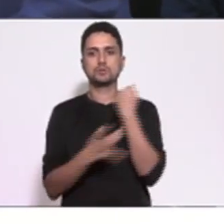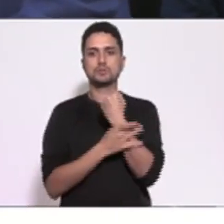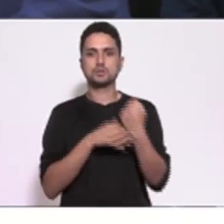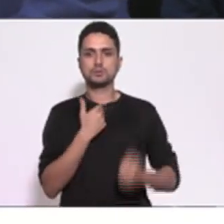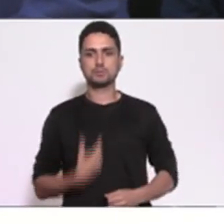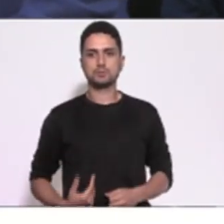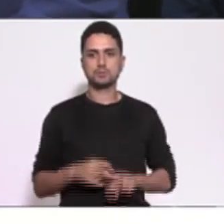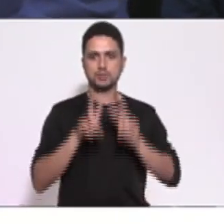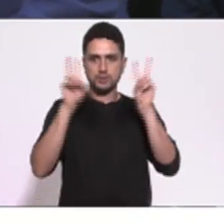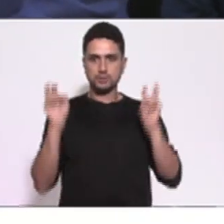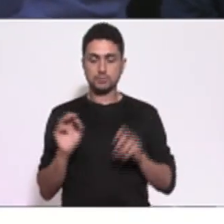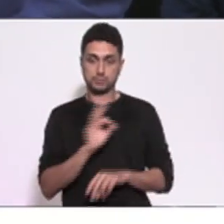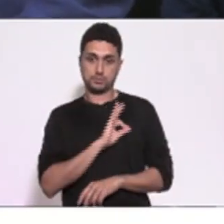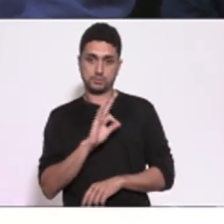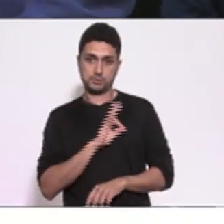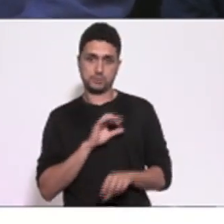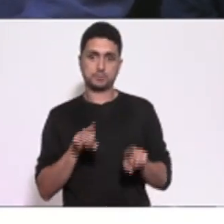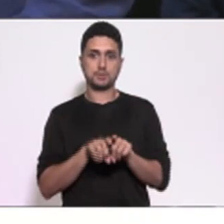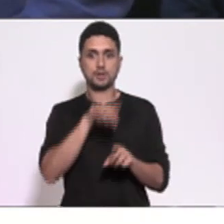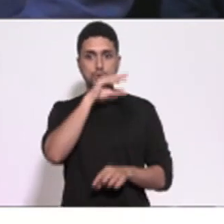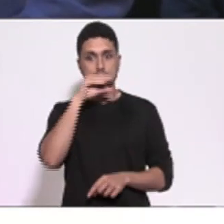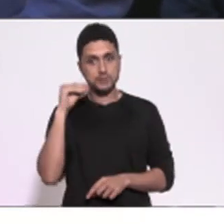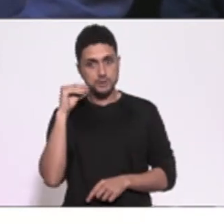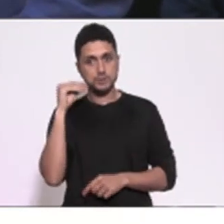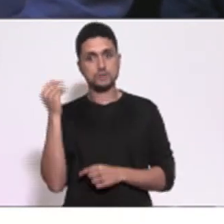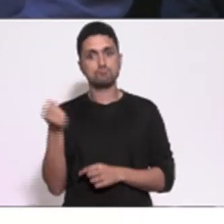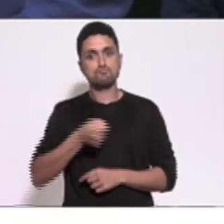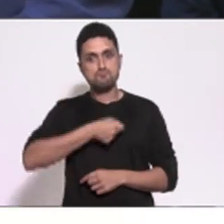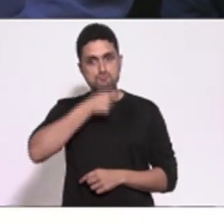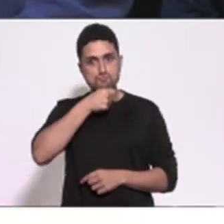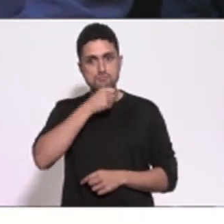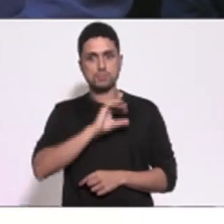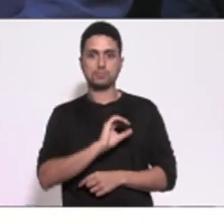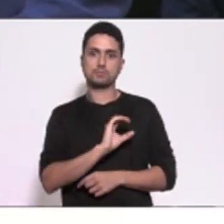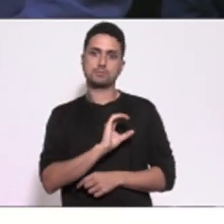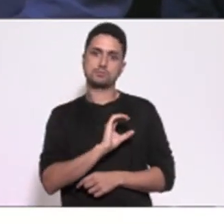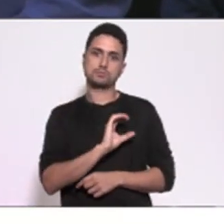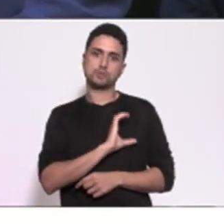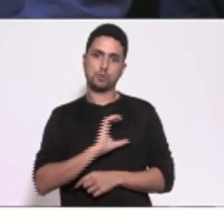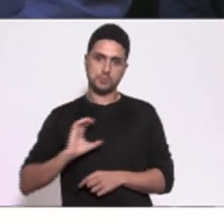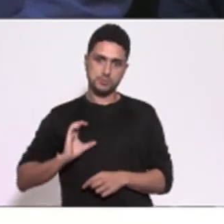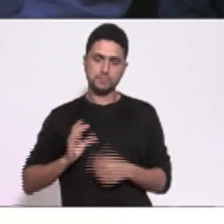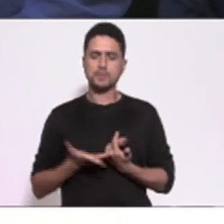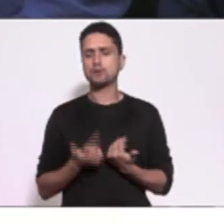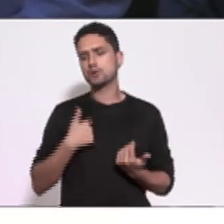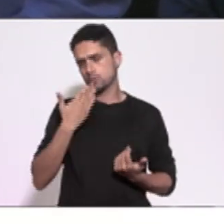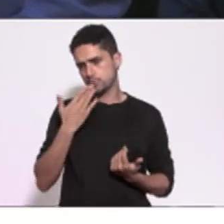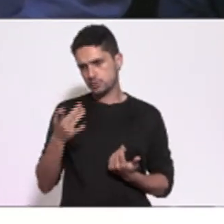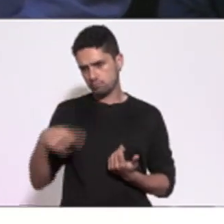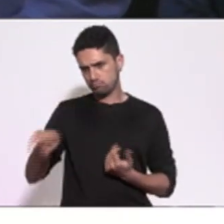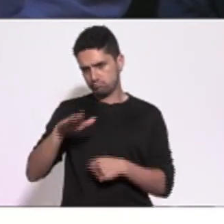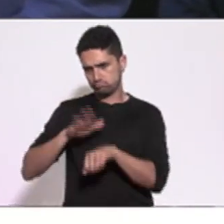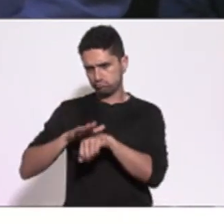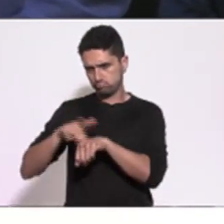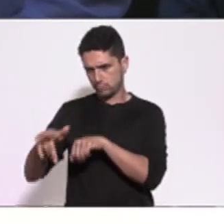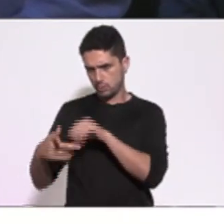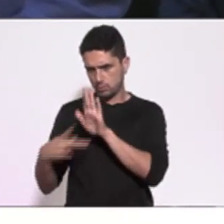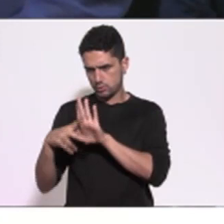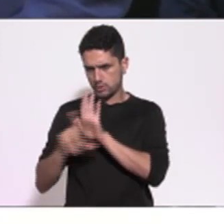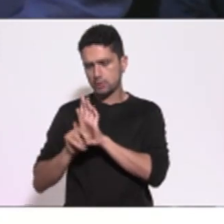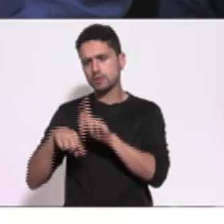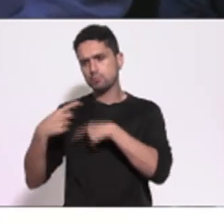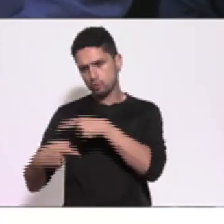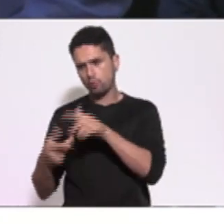Criança, do Adolescente e do Idoso. Eu vou pedir às autoras do projeto que a gente possa fazer ao final da pauta as declarações, pode